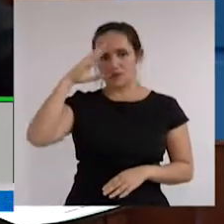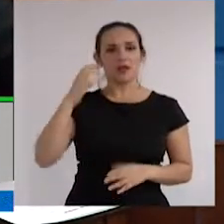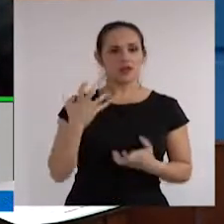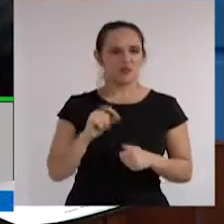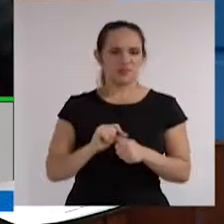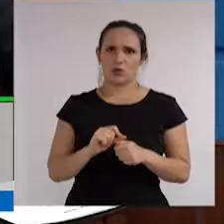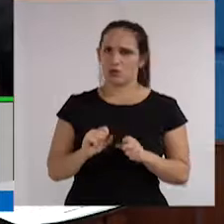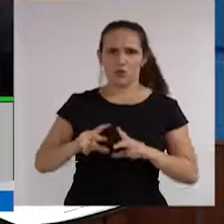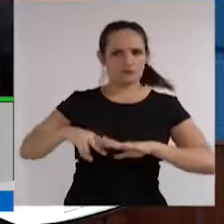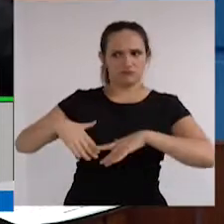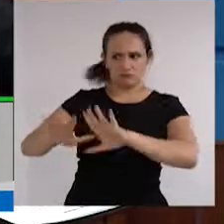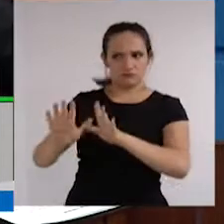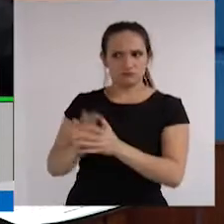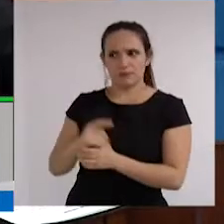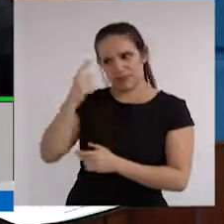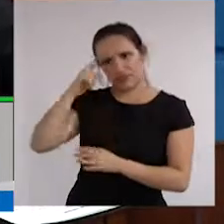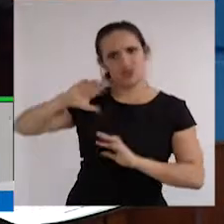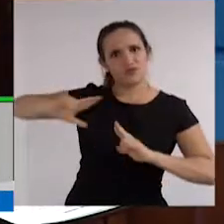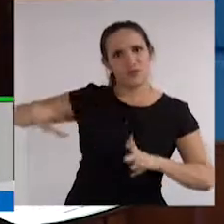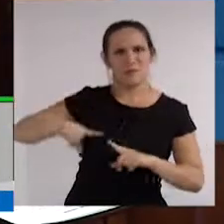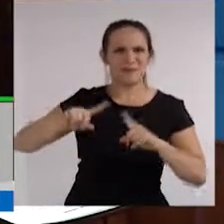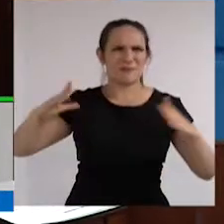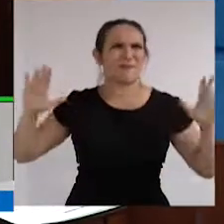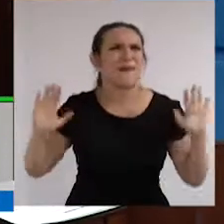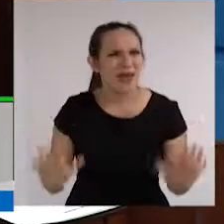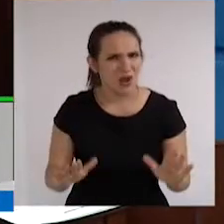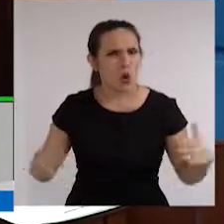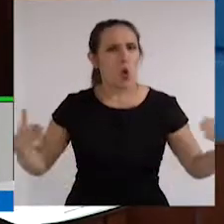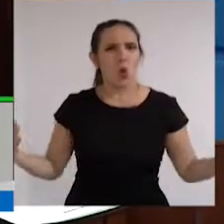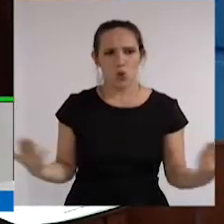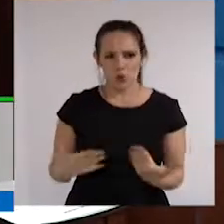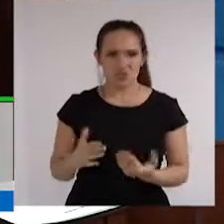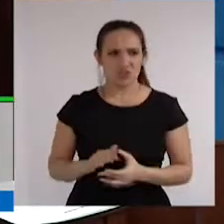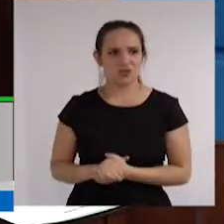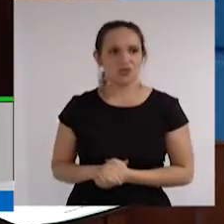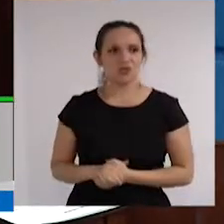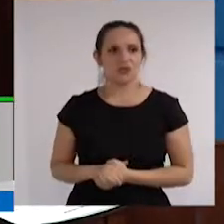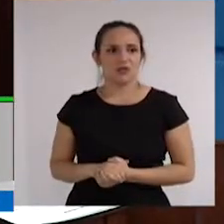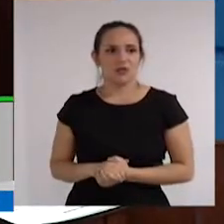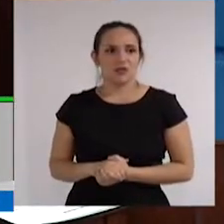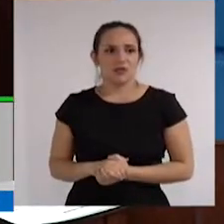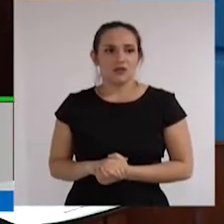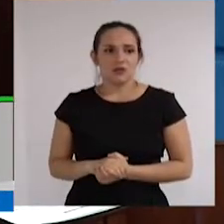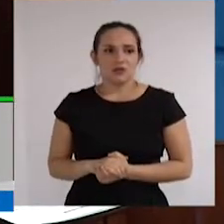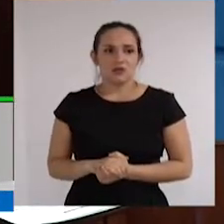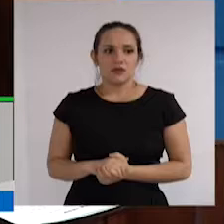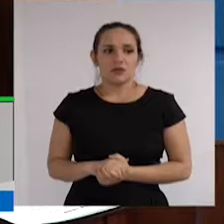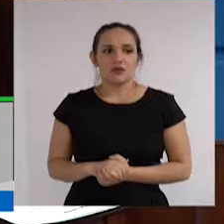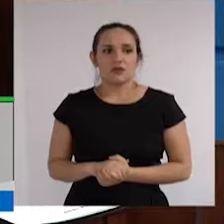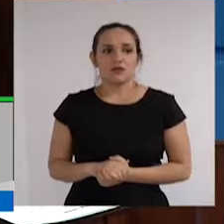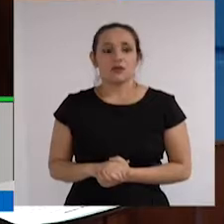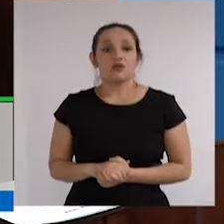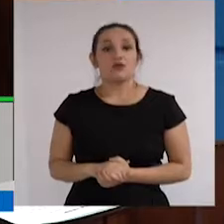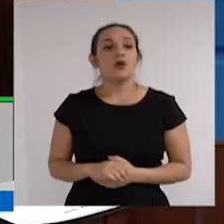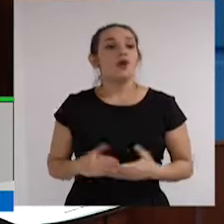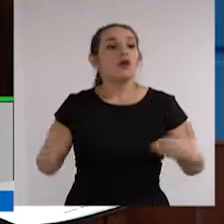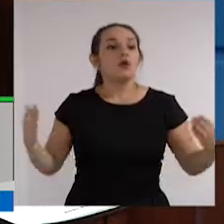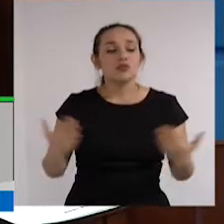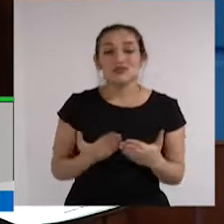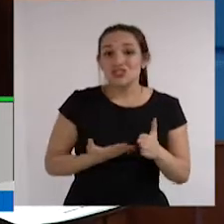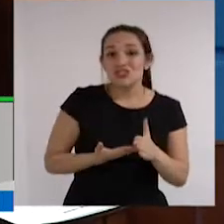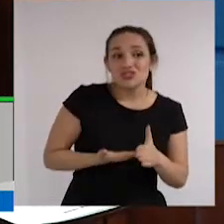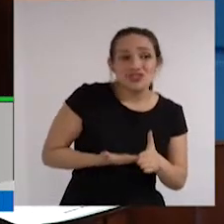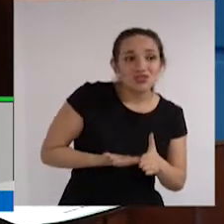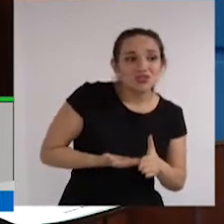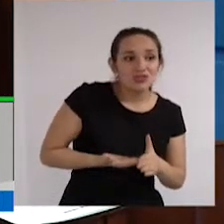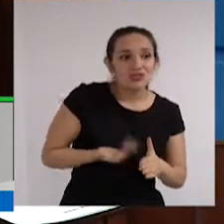Agora, hoje, se retirou da corrida presidencial um